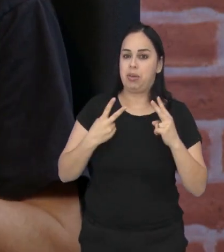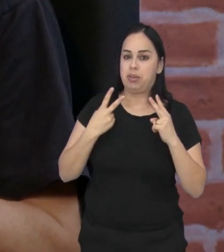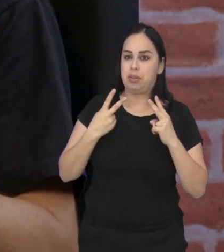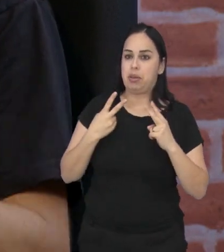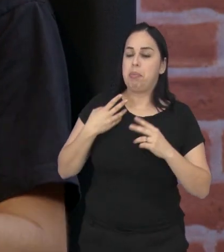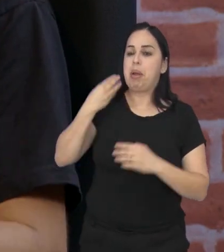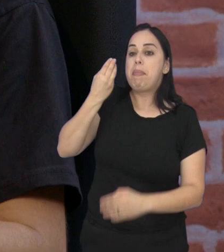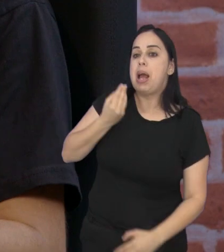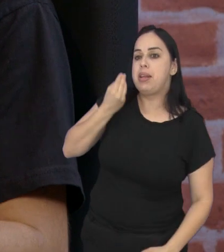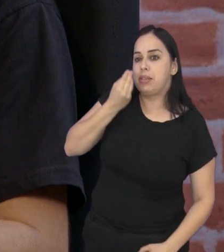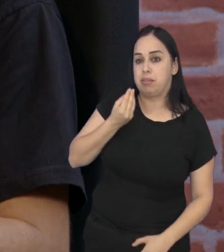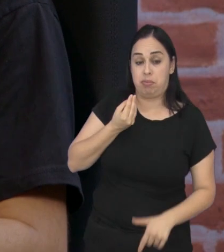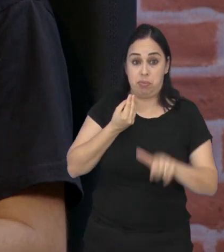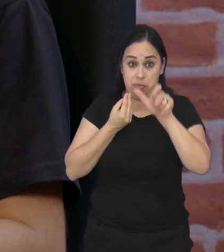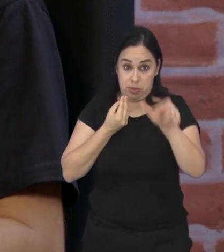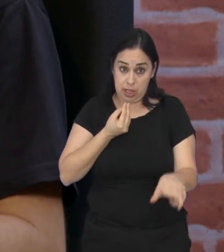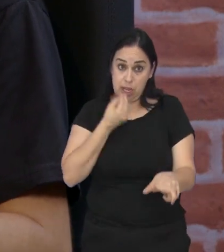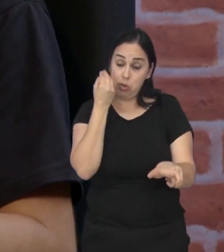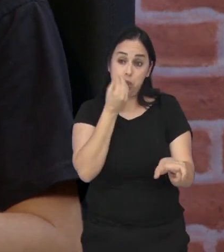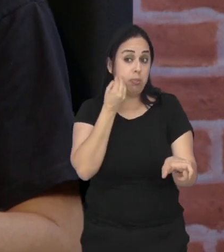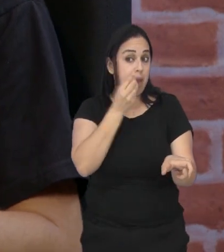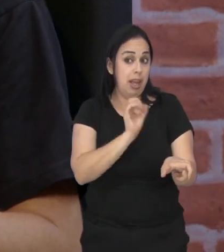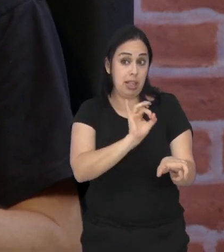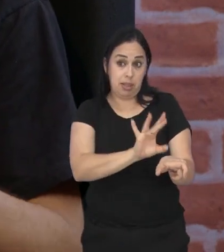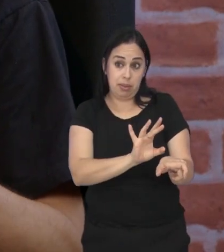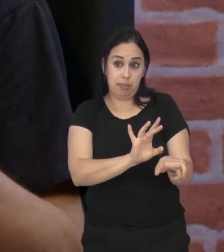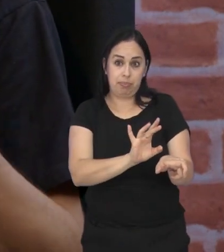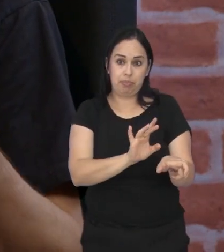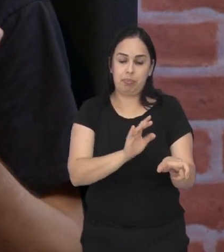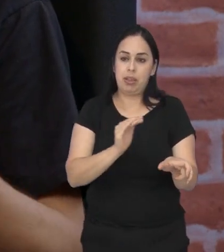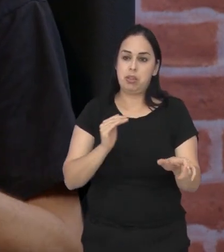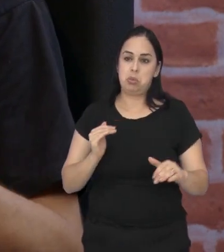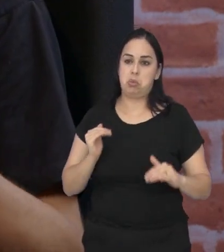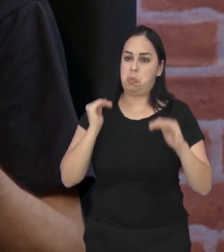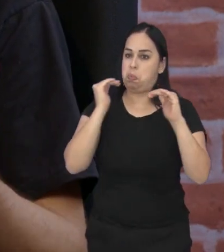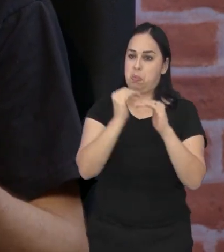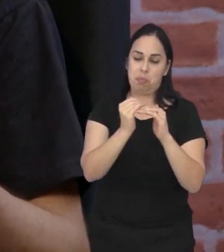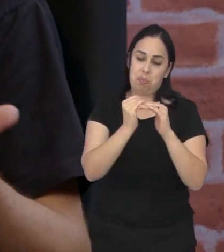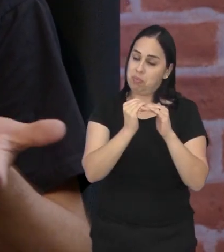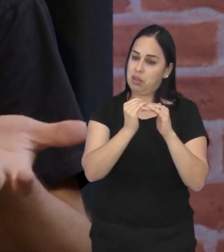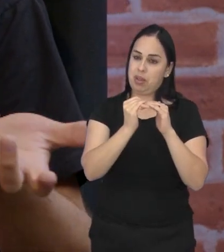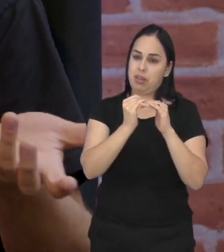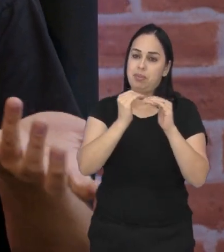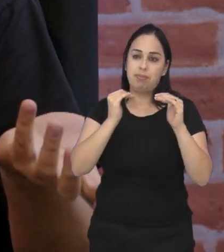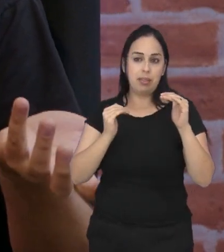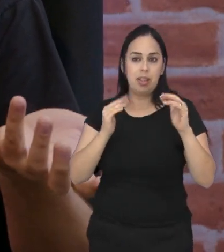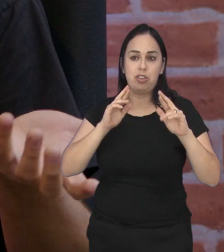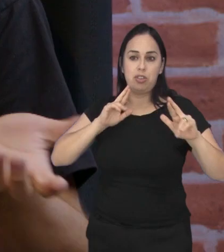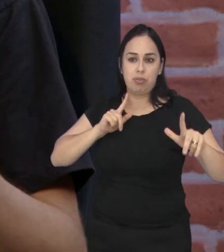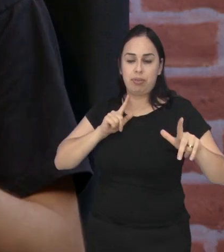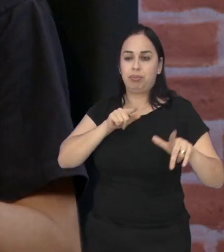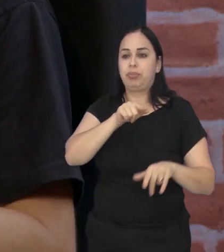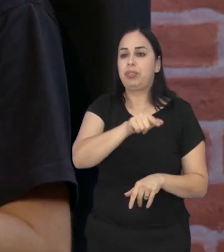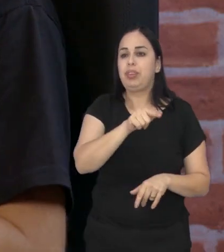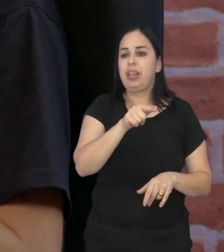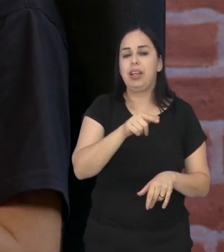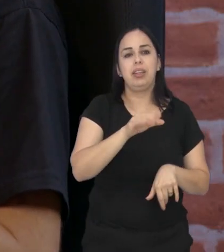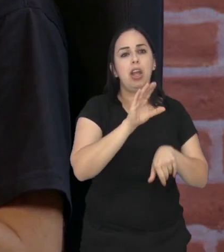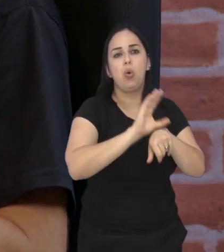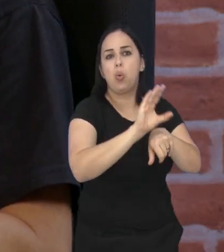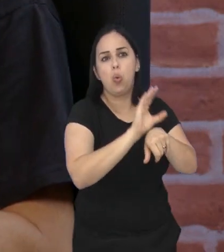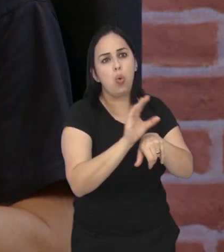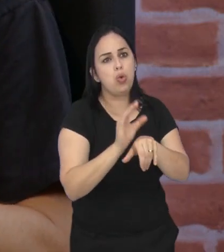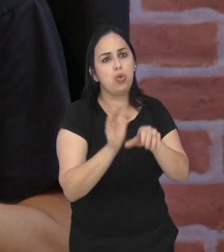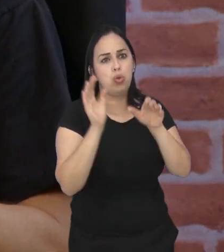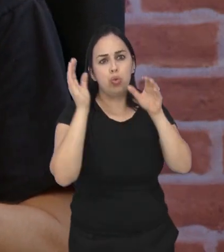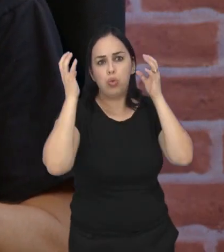que eu construí. Você se valoriza pelo que você construiu. Exatamente. Se a gente tem parâmetros pelos e padrões cursos diferentes... que eu paguei para fazer de som, enfim. Exatamente.